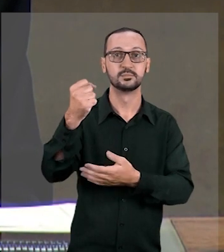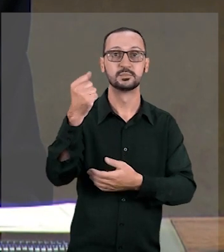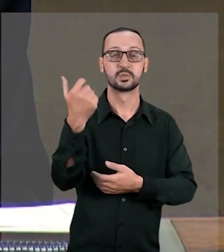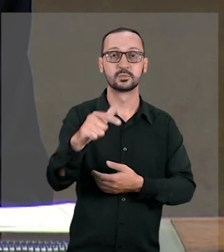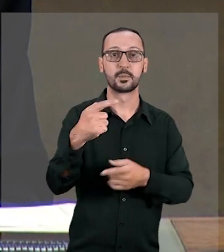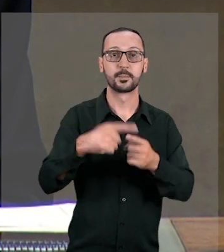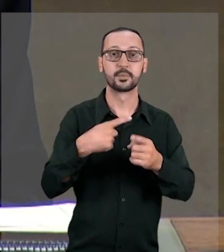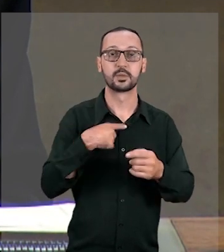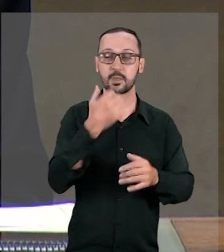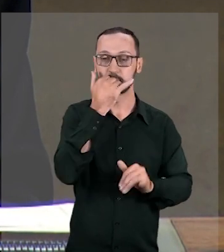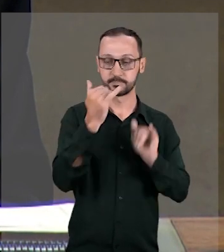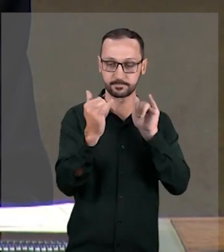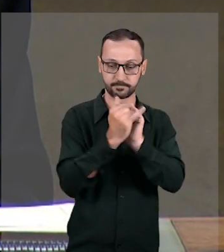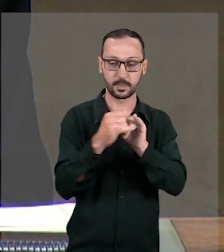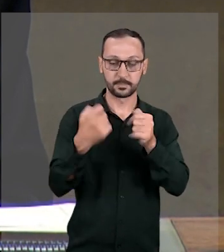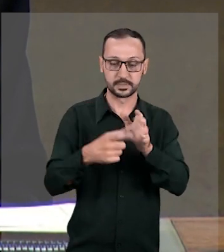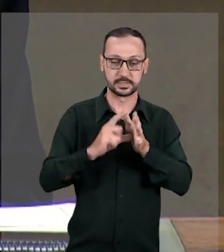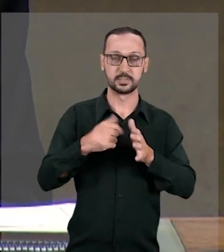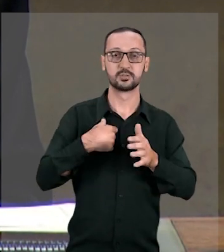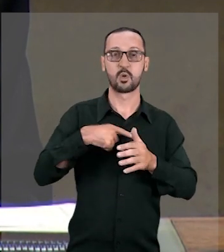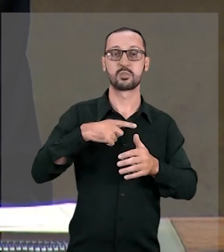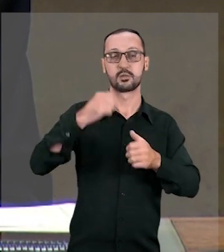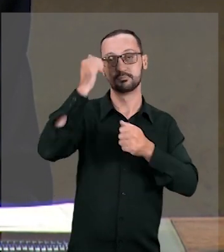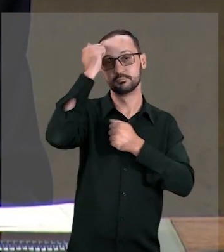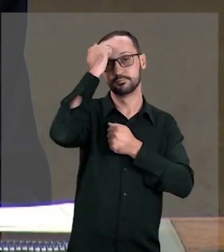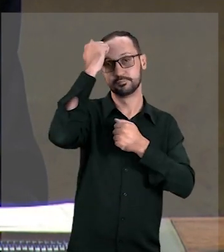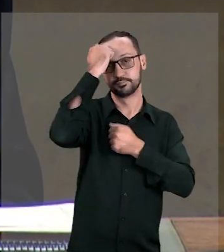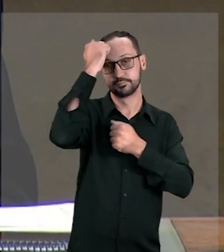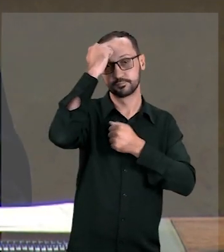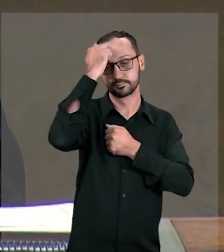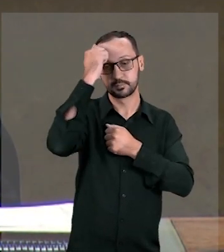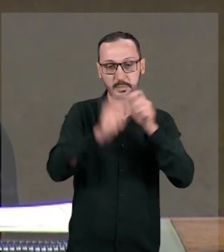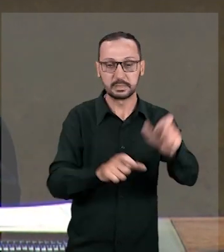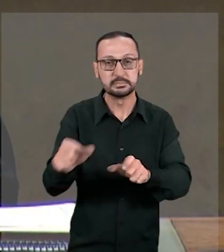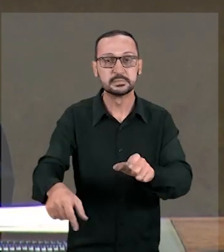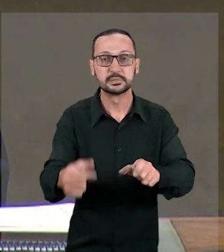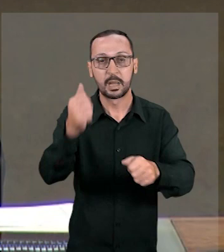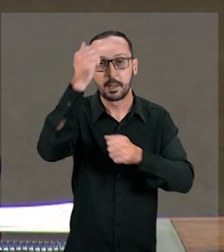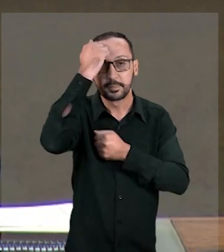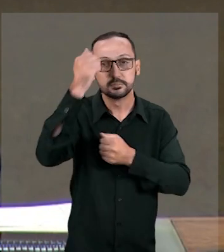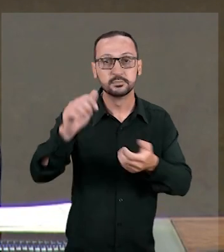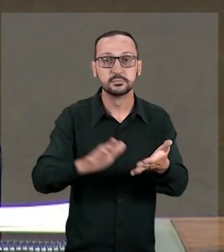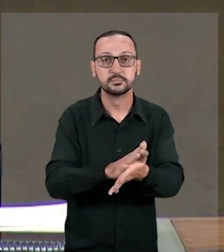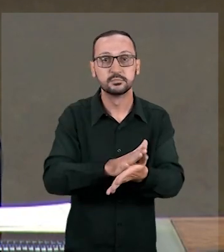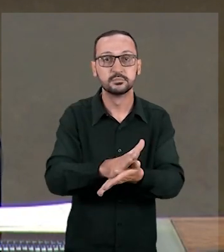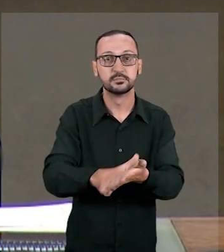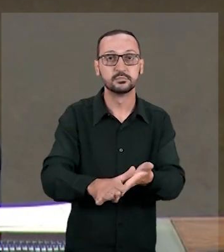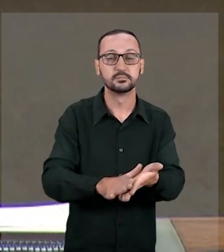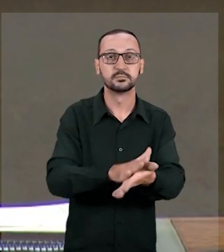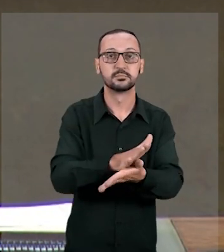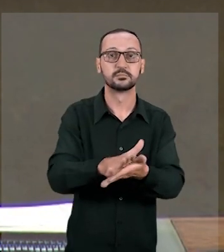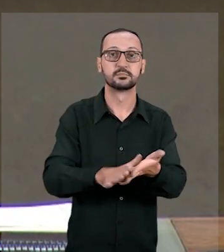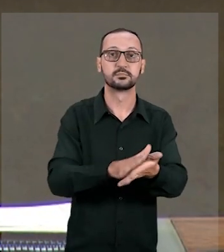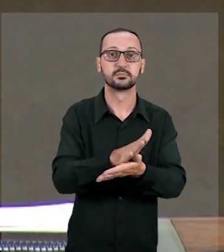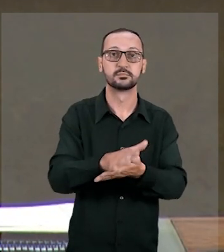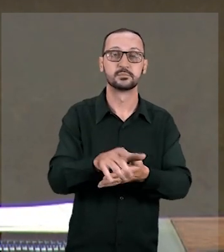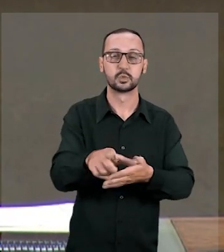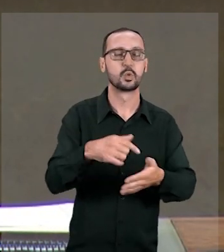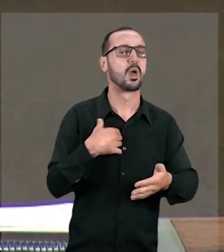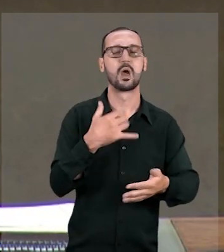porque o perdão exige arrependimento. Não se arrependem de nada. Todos